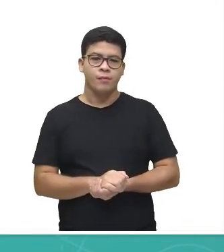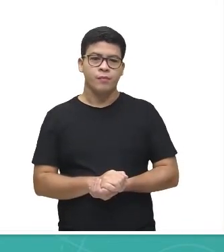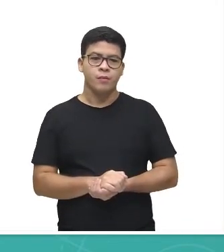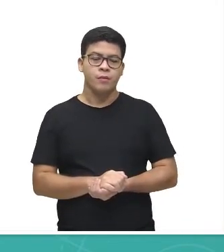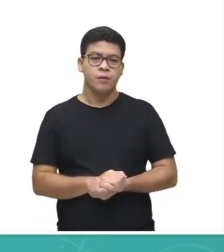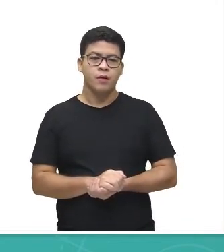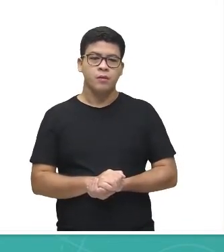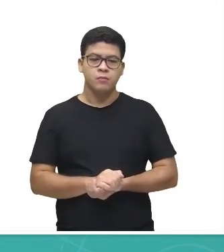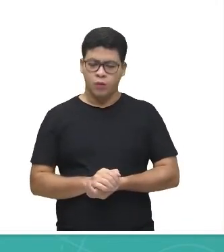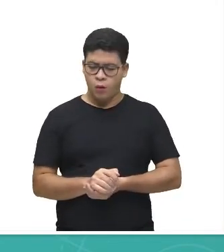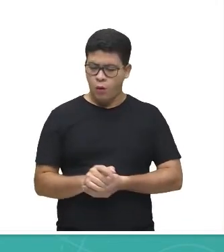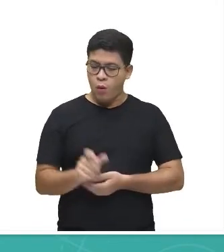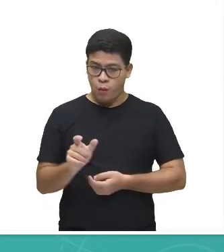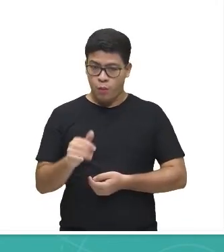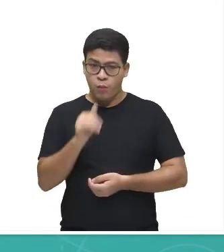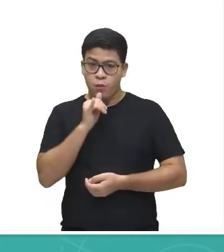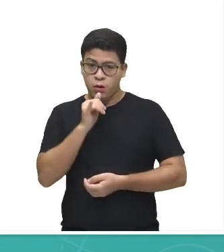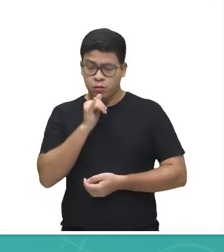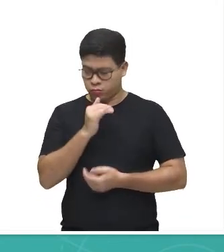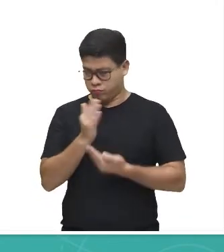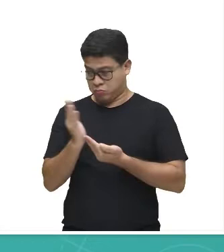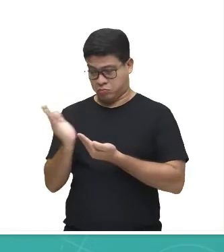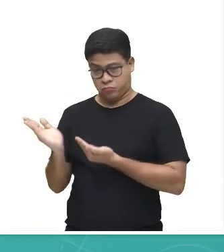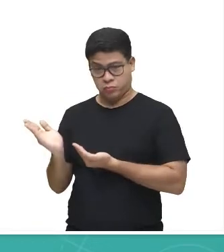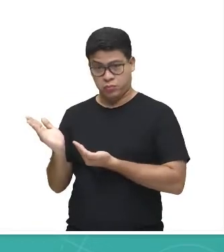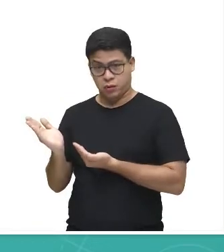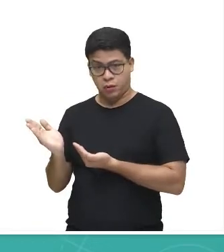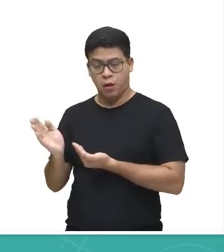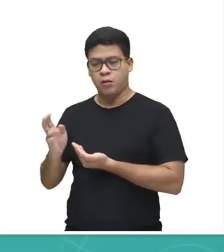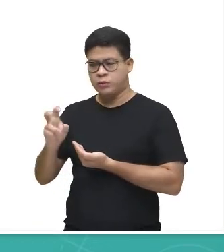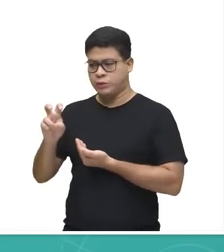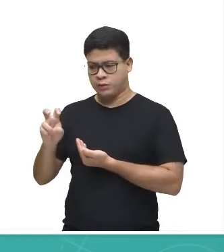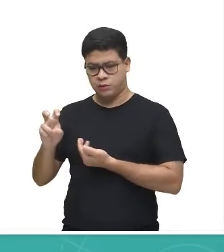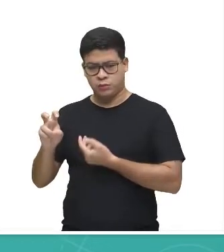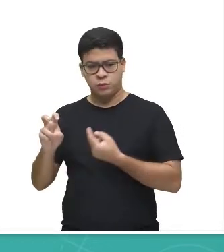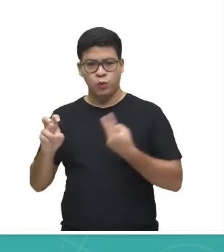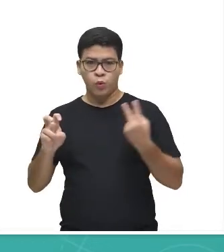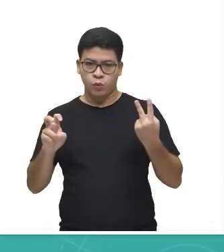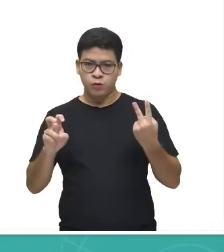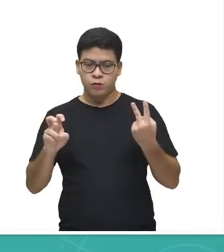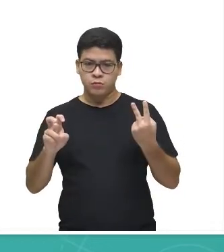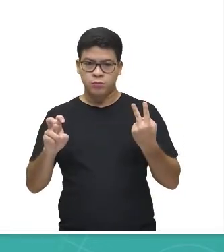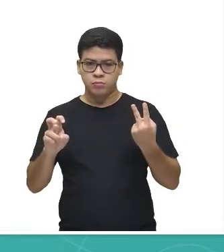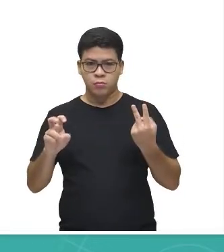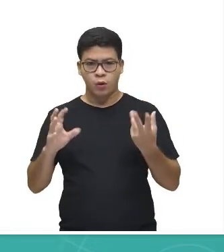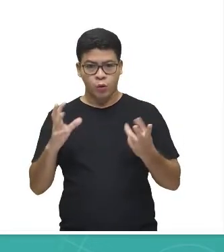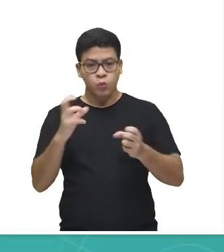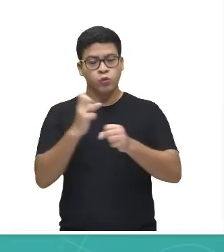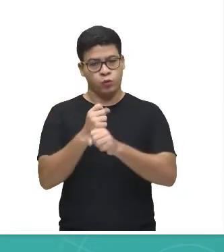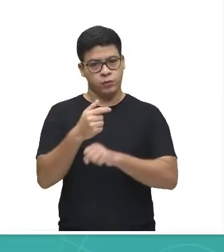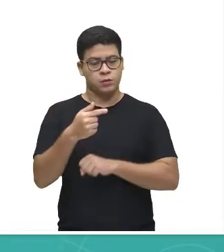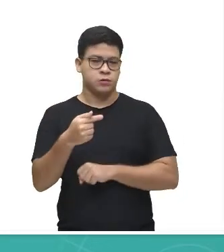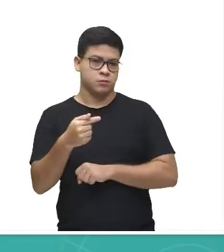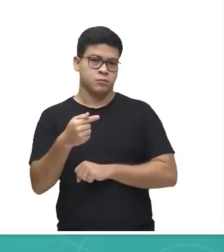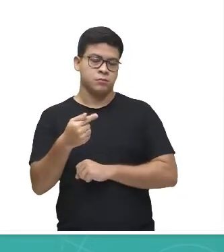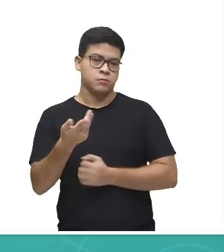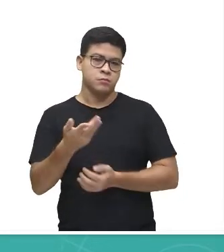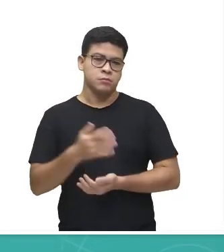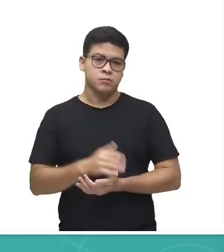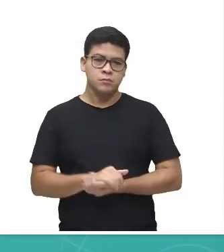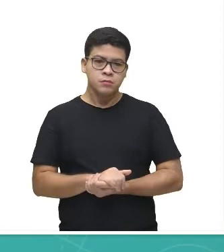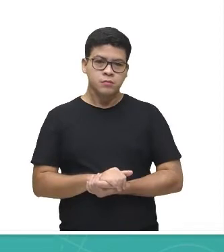somado com uma outra parcela, eu vou ter ali um total. Tá? E assim por diante. Vamos ver um próximo vídeo com